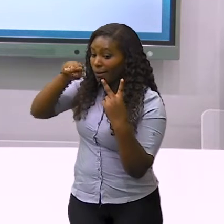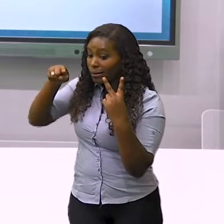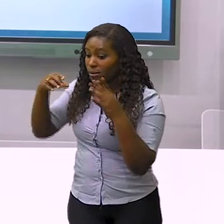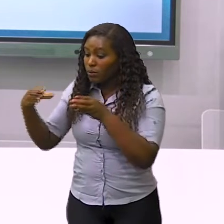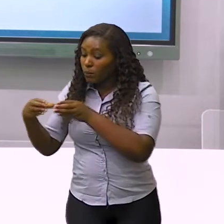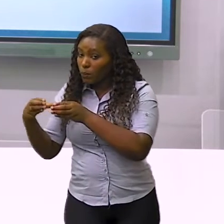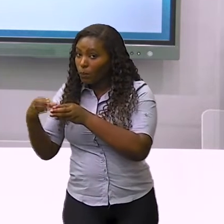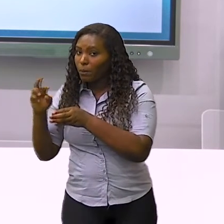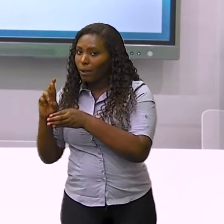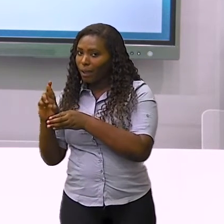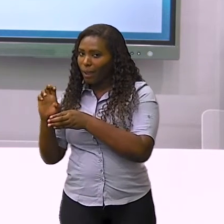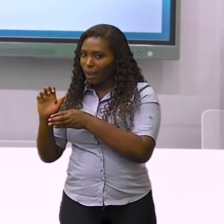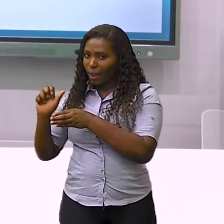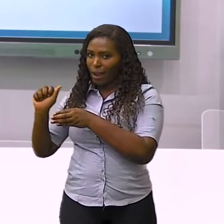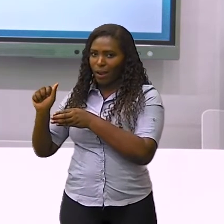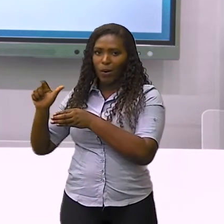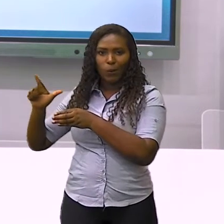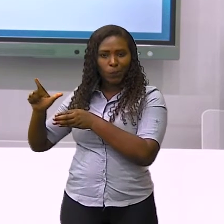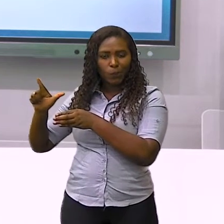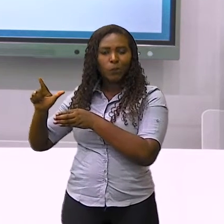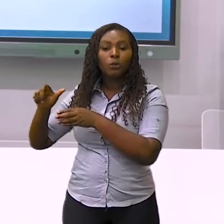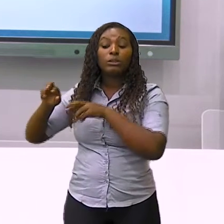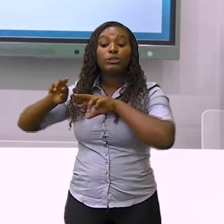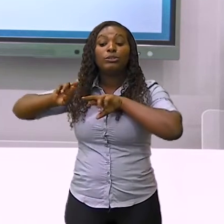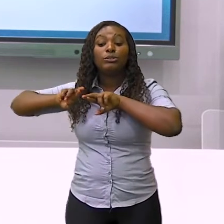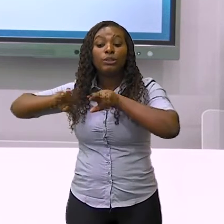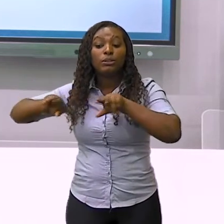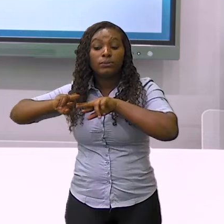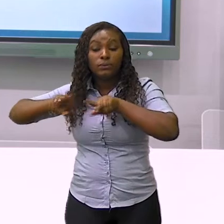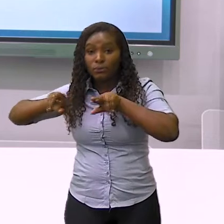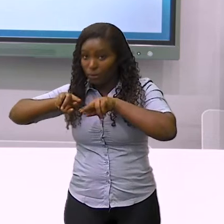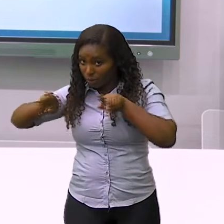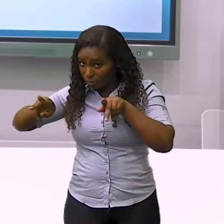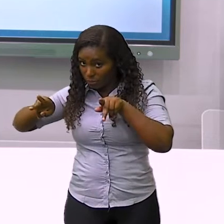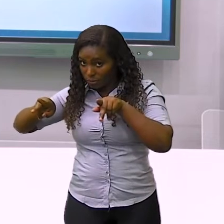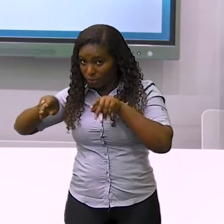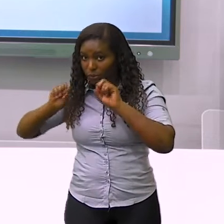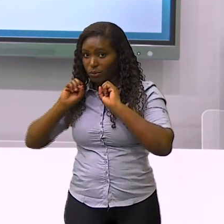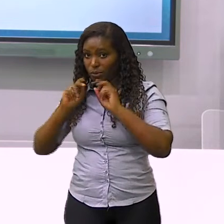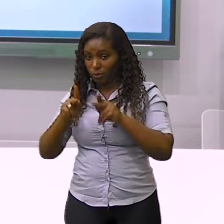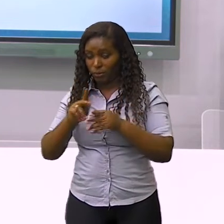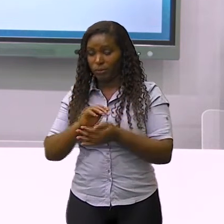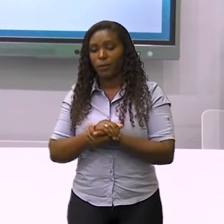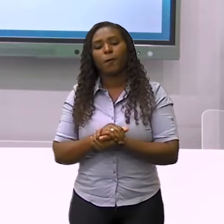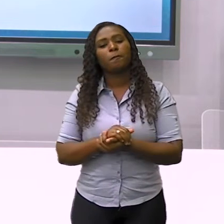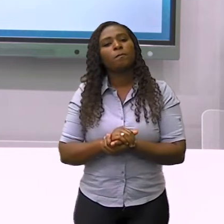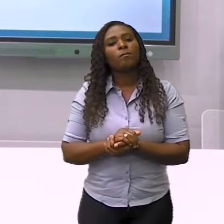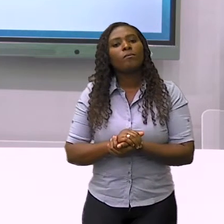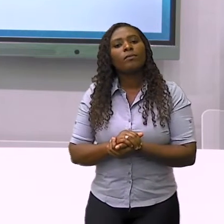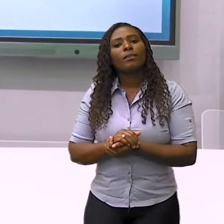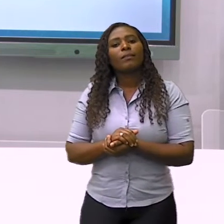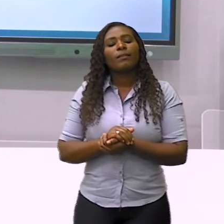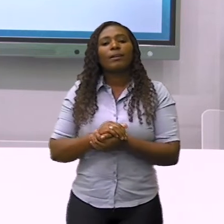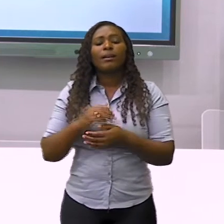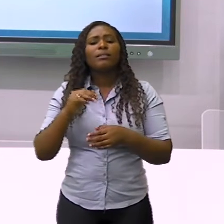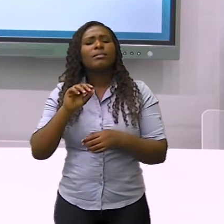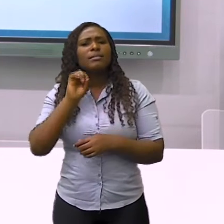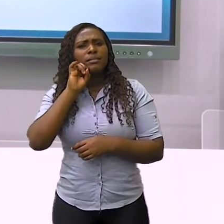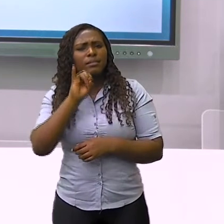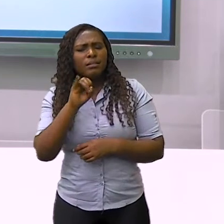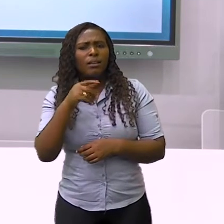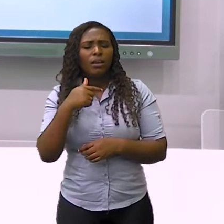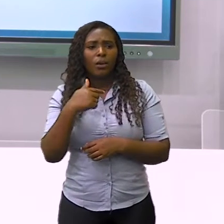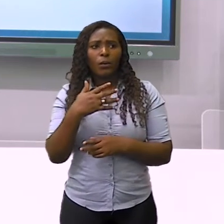de desigualdade. Então, o que que nós temos? M maior que 16. Se